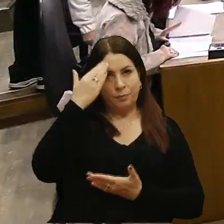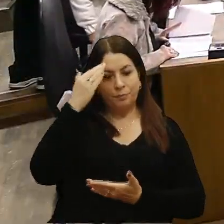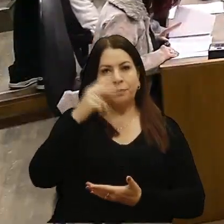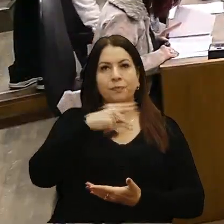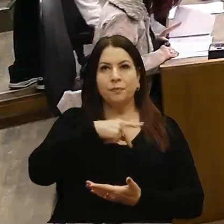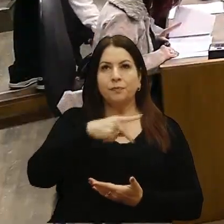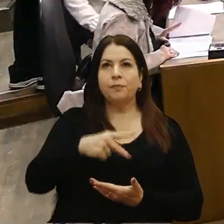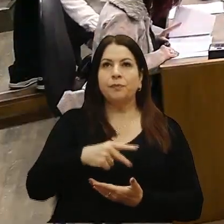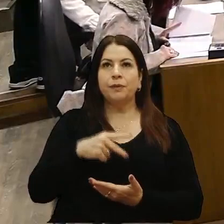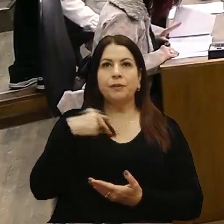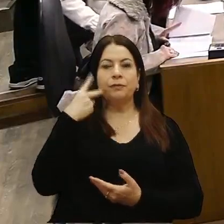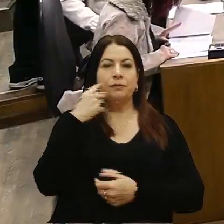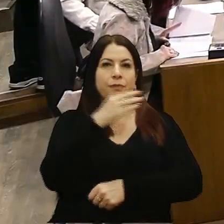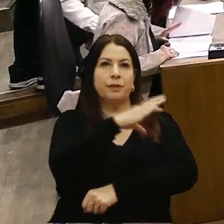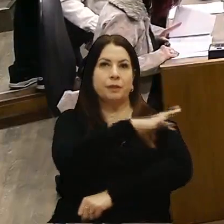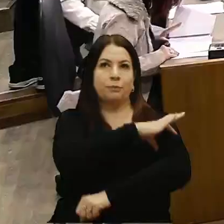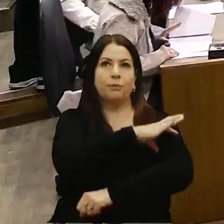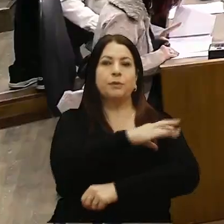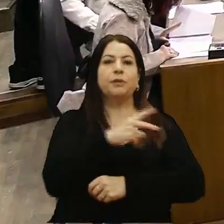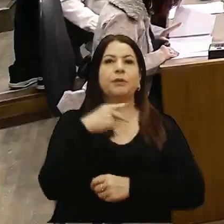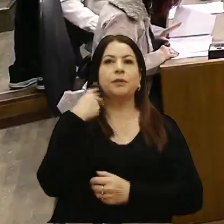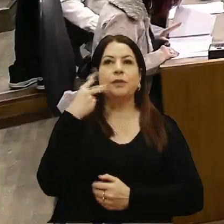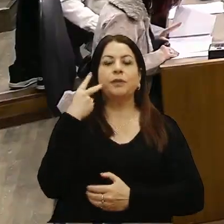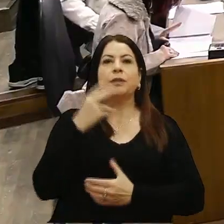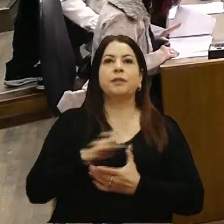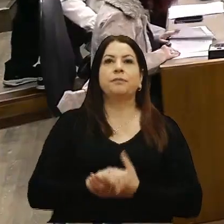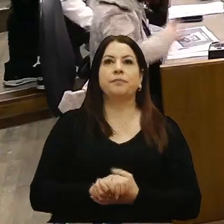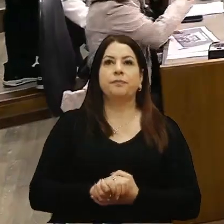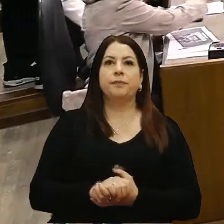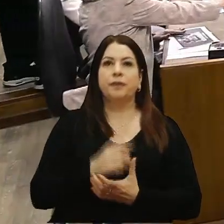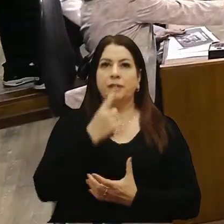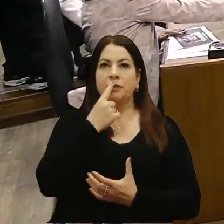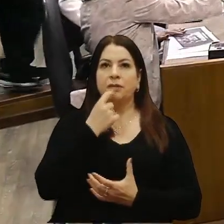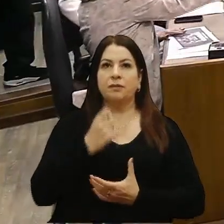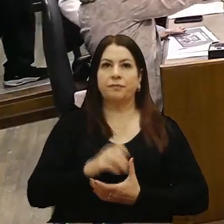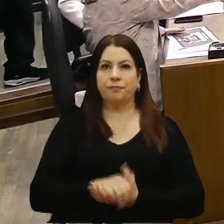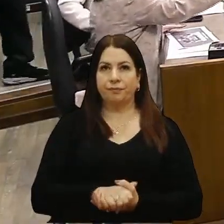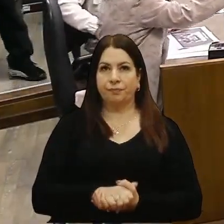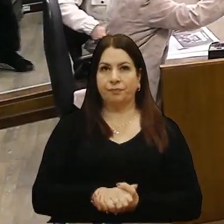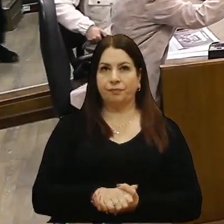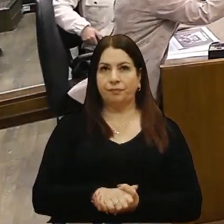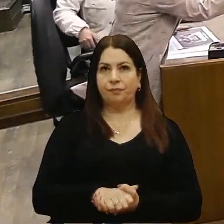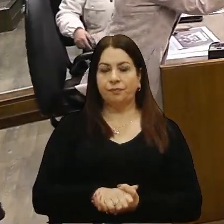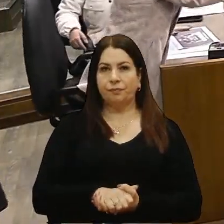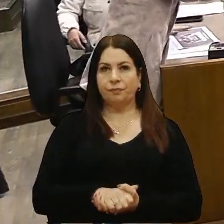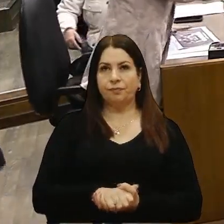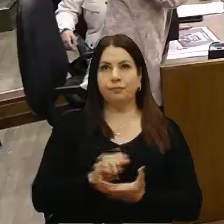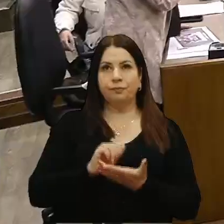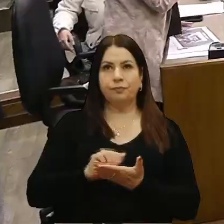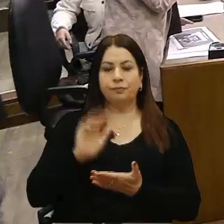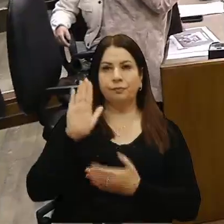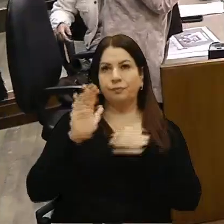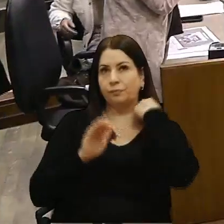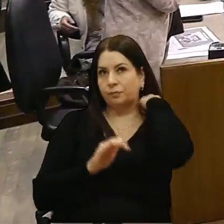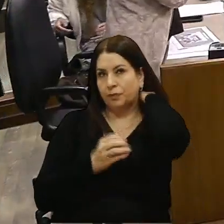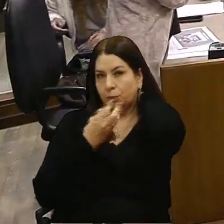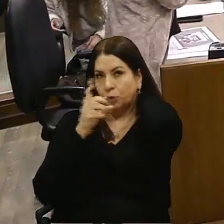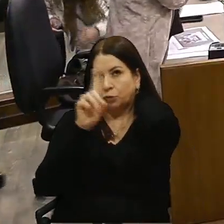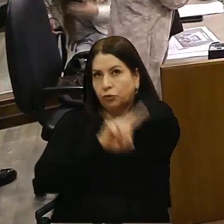Obrigado, vereador Ramon Teles. Com a palavra, a vereadora Rose Frigeri. Peço a palavra, presidente.